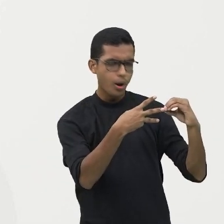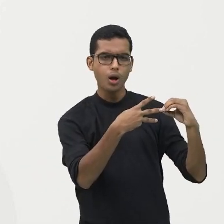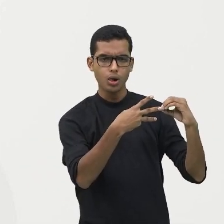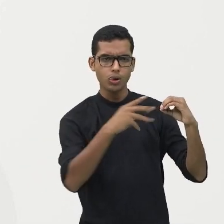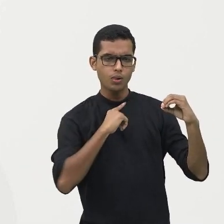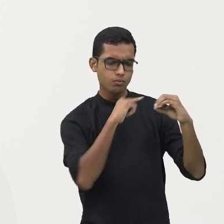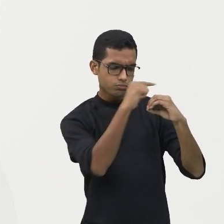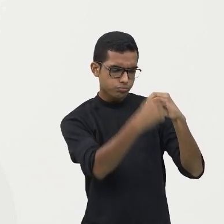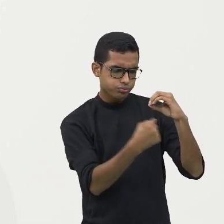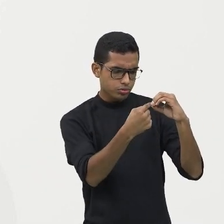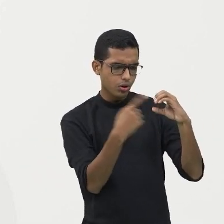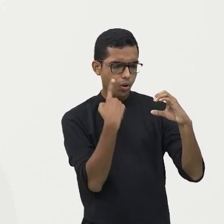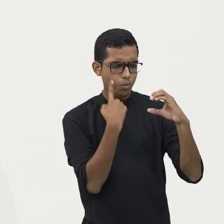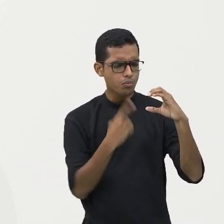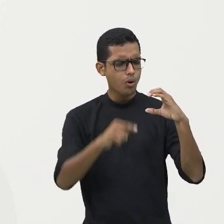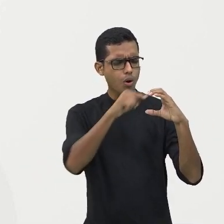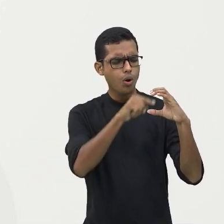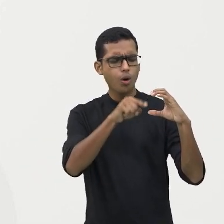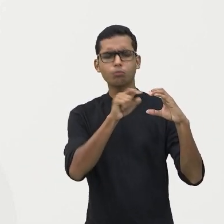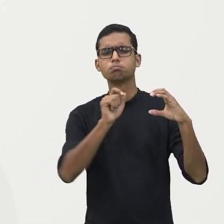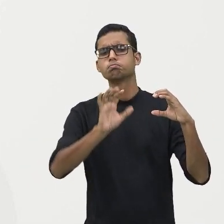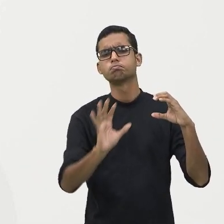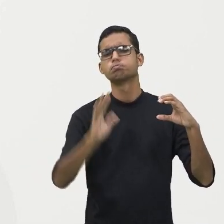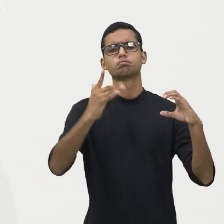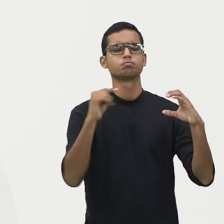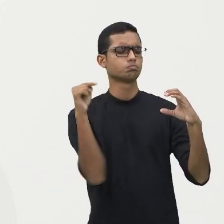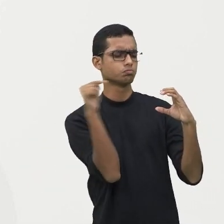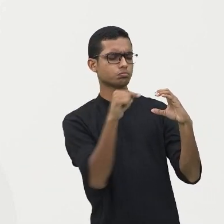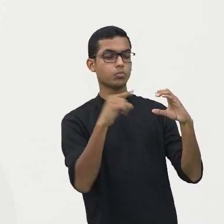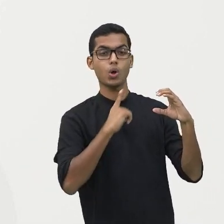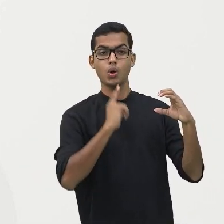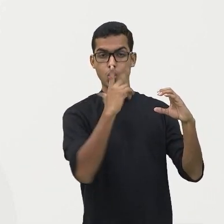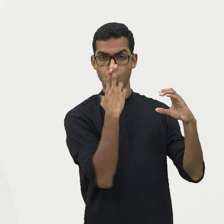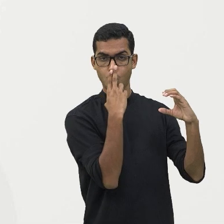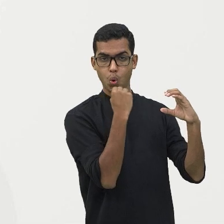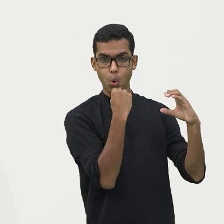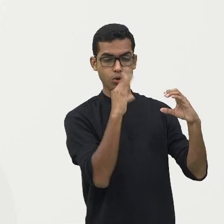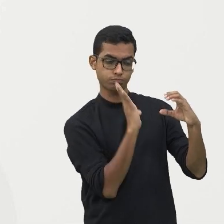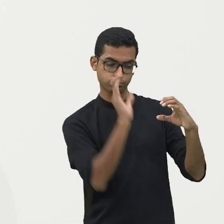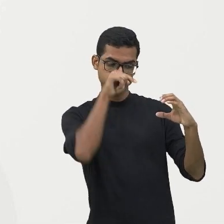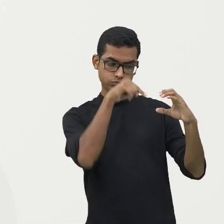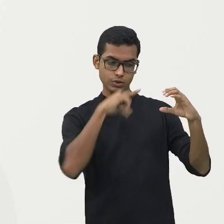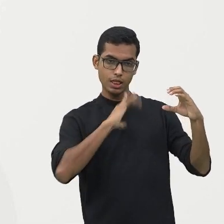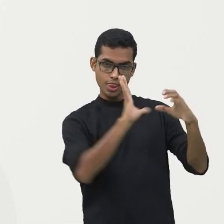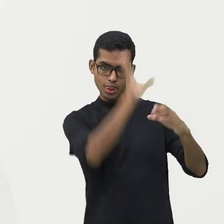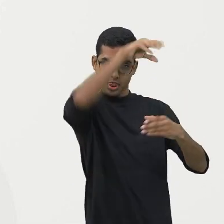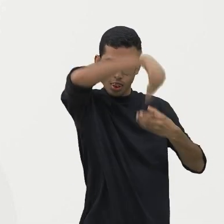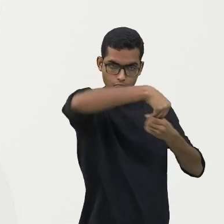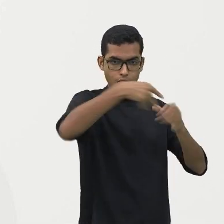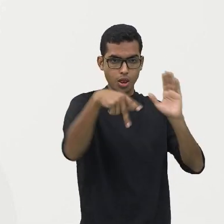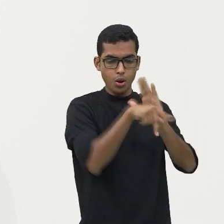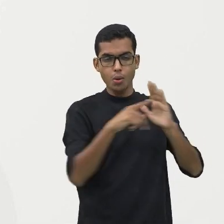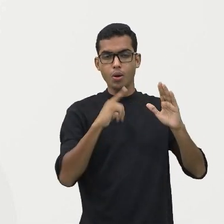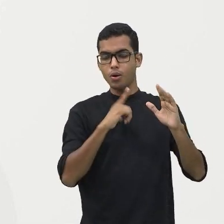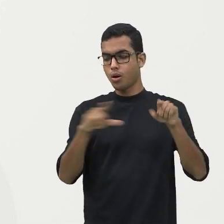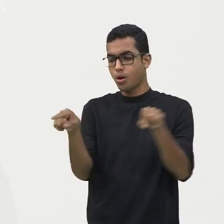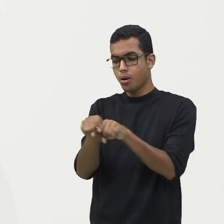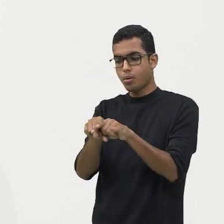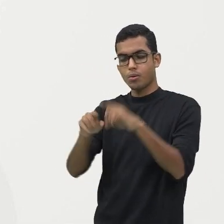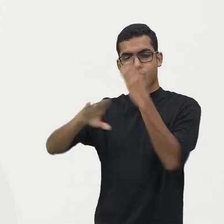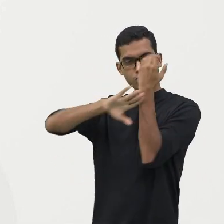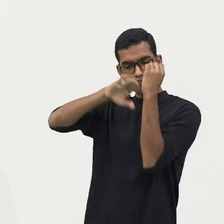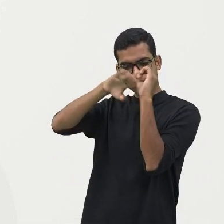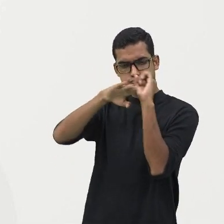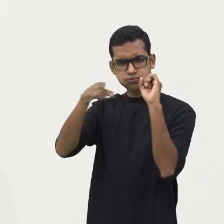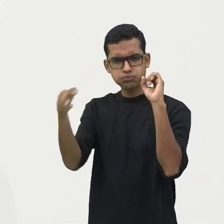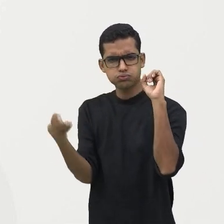nosso ser. Então, o que acontece? Então, os nutrientes, que estão lá no peixe, que está lá na farinha, que está